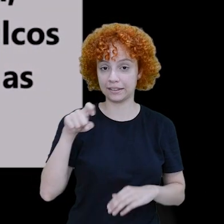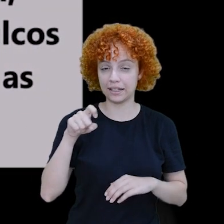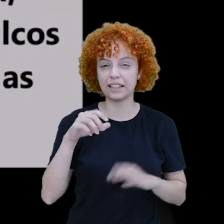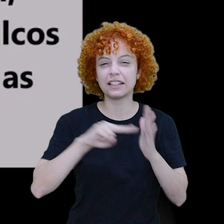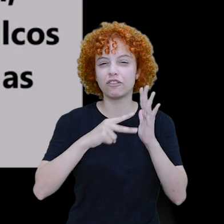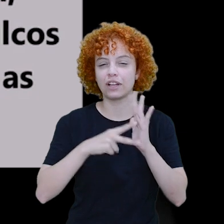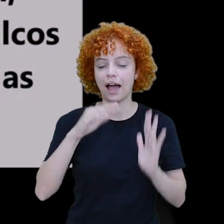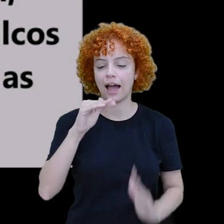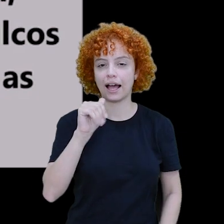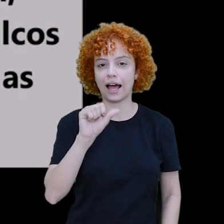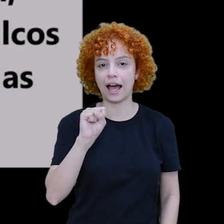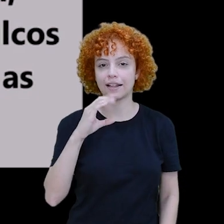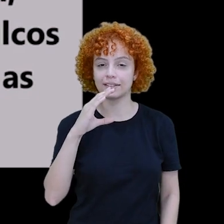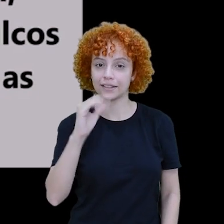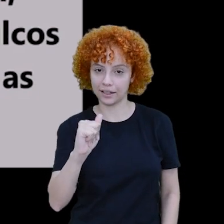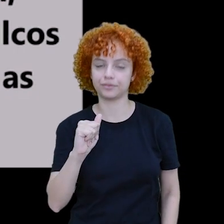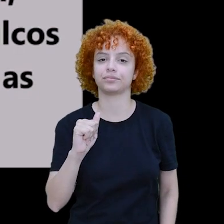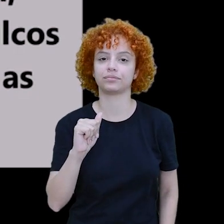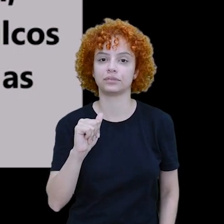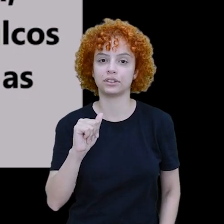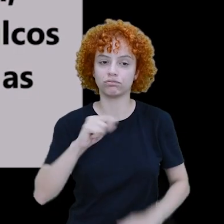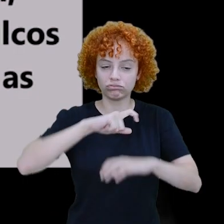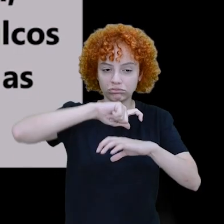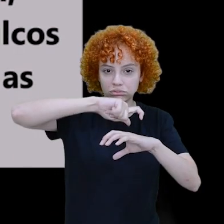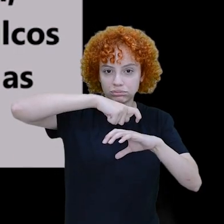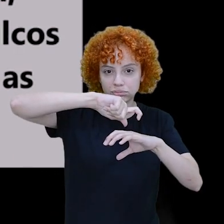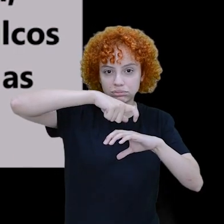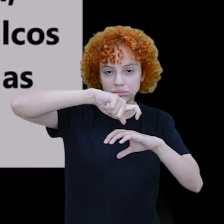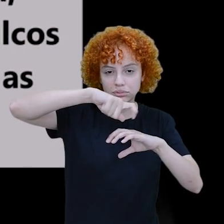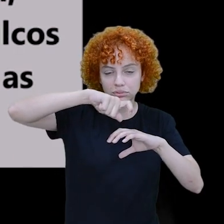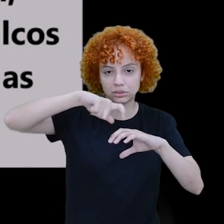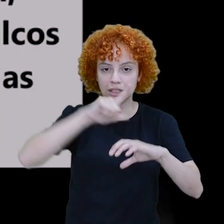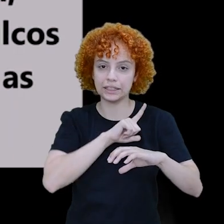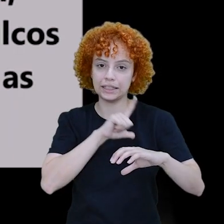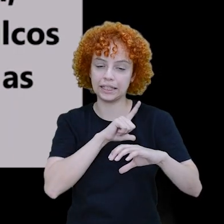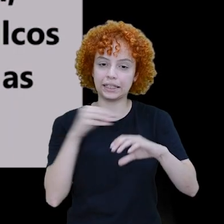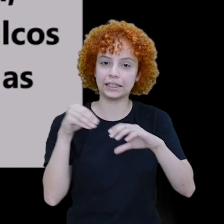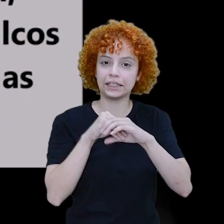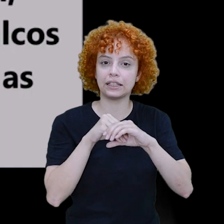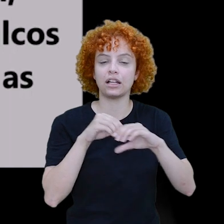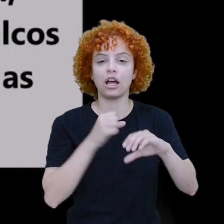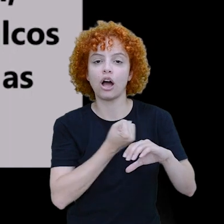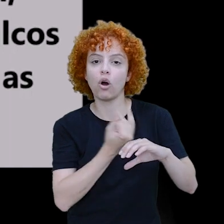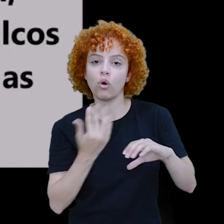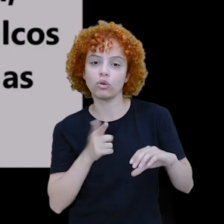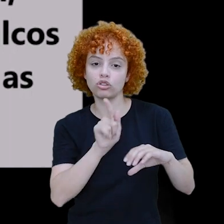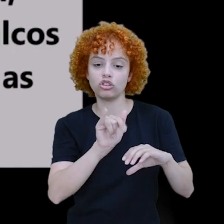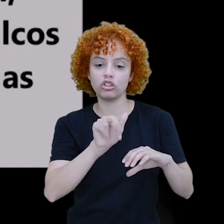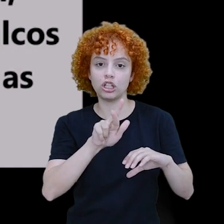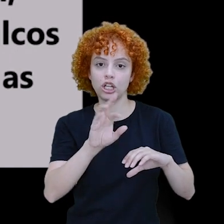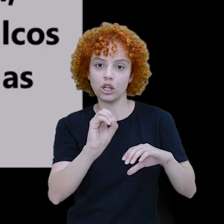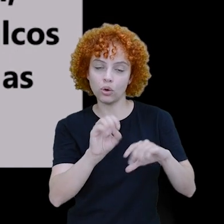significa casca ou cortiça, é bastante pregueada e apresenta, assim, circunvoluções